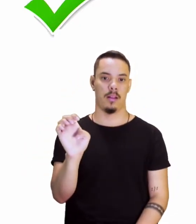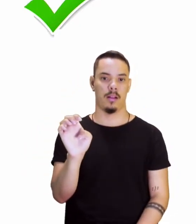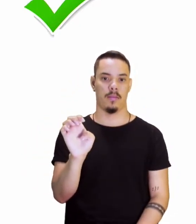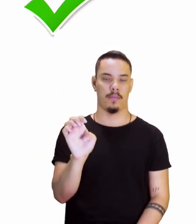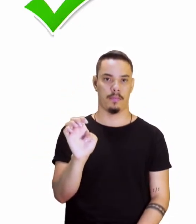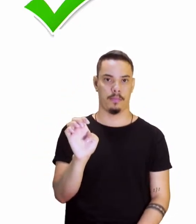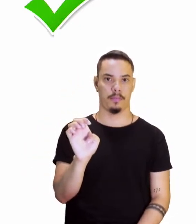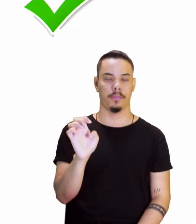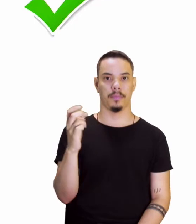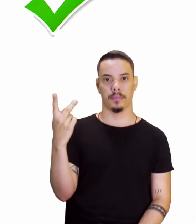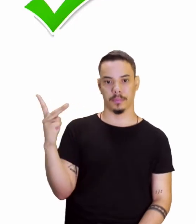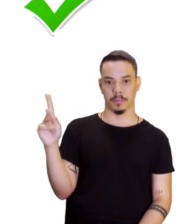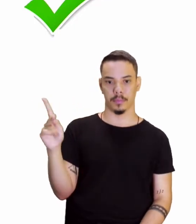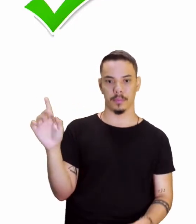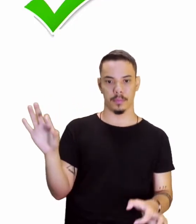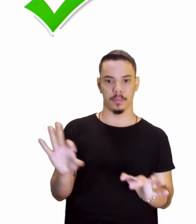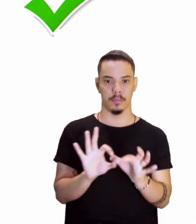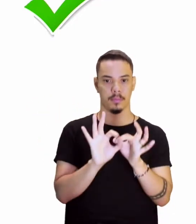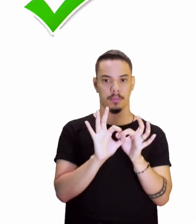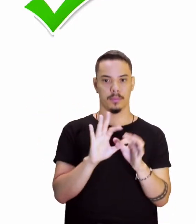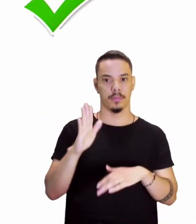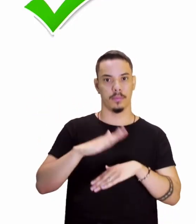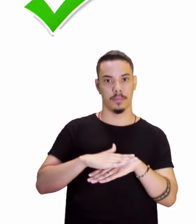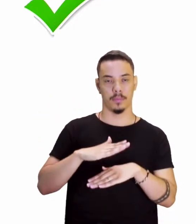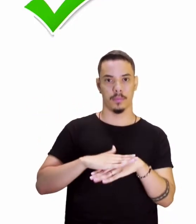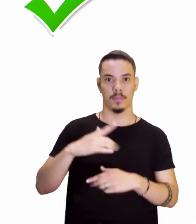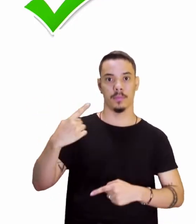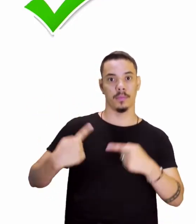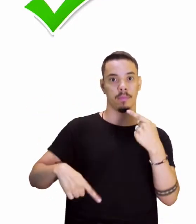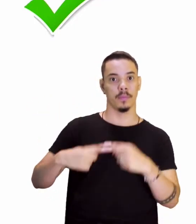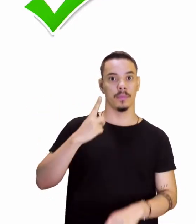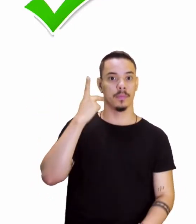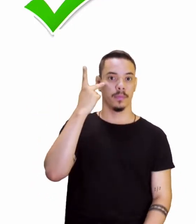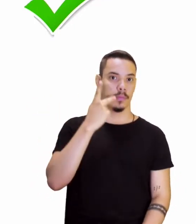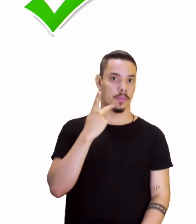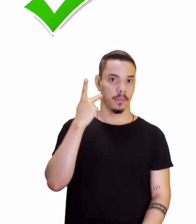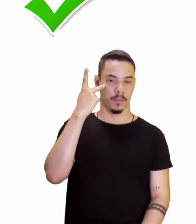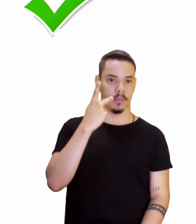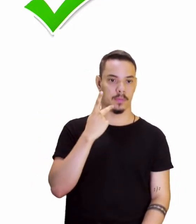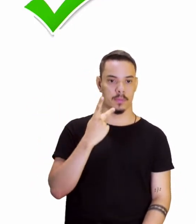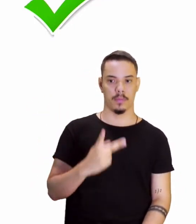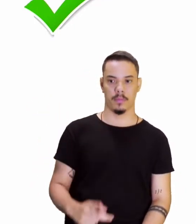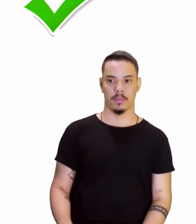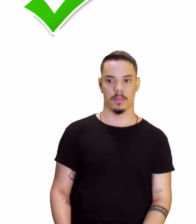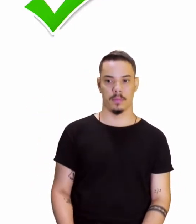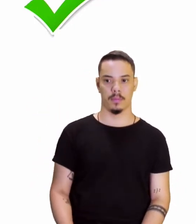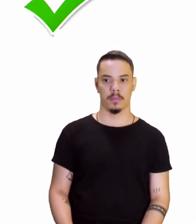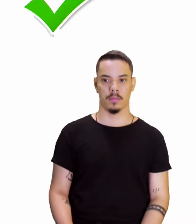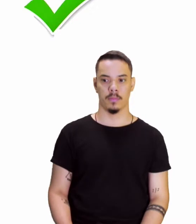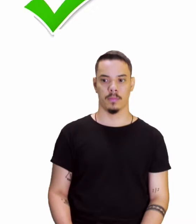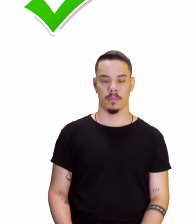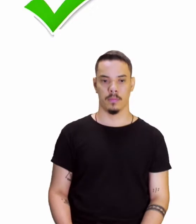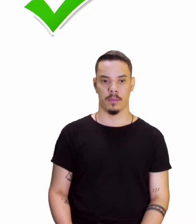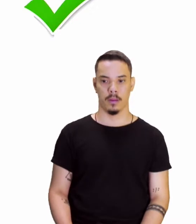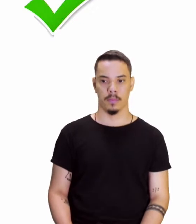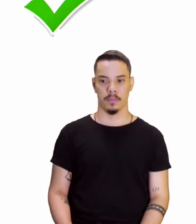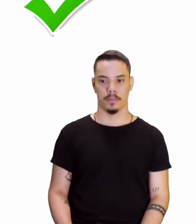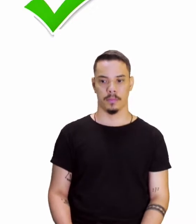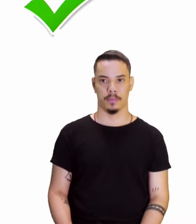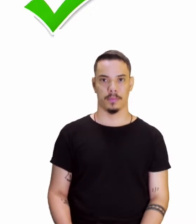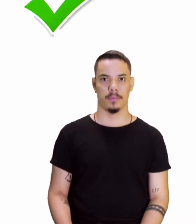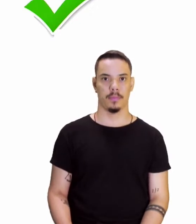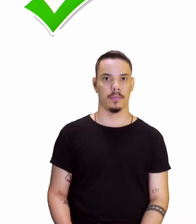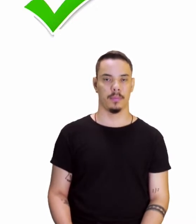de sua atividade política. Beleza? Mais